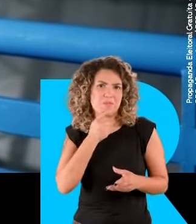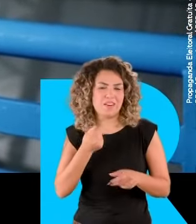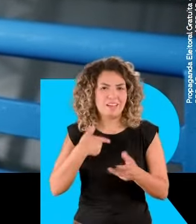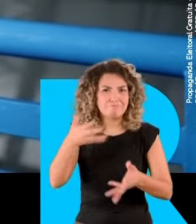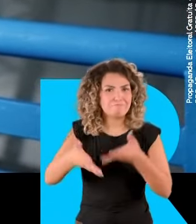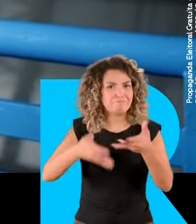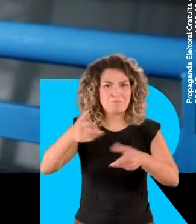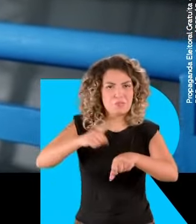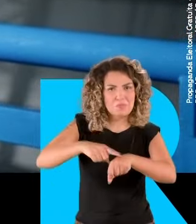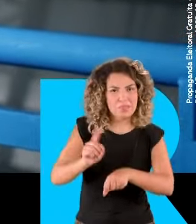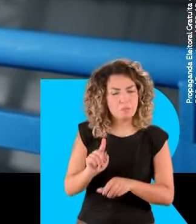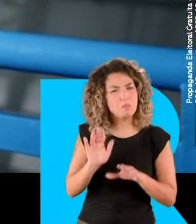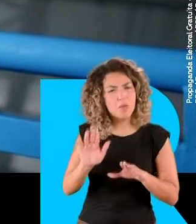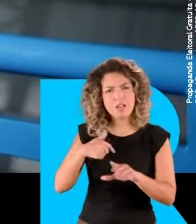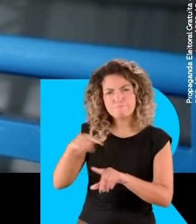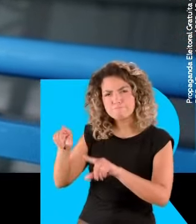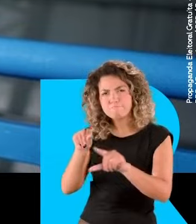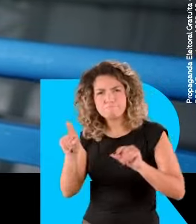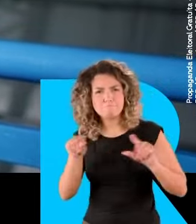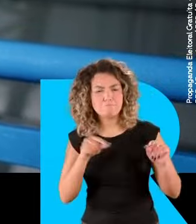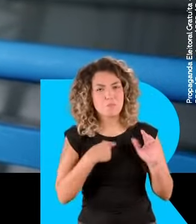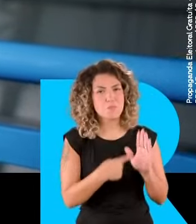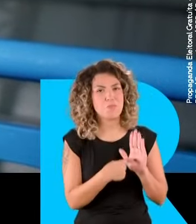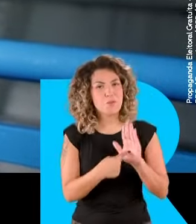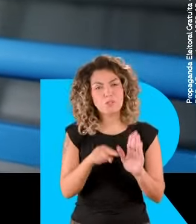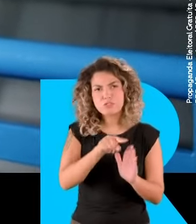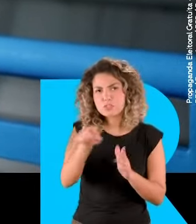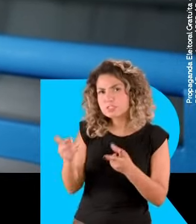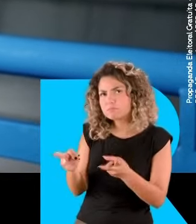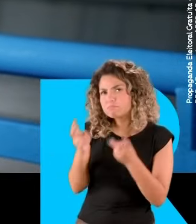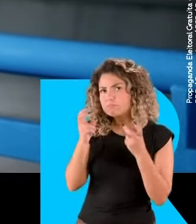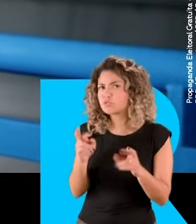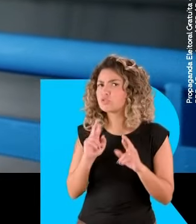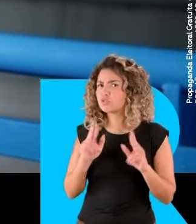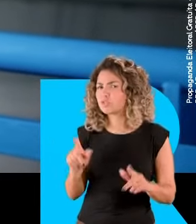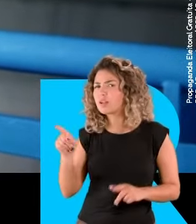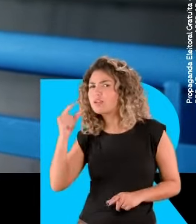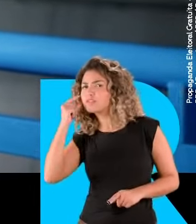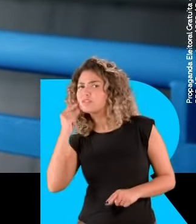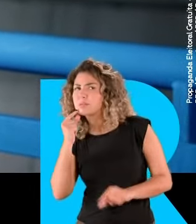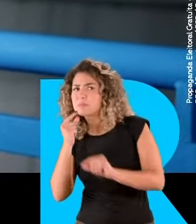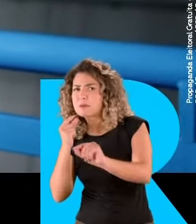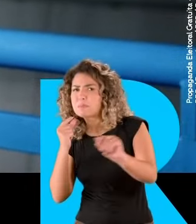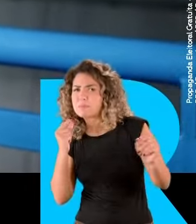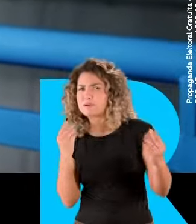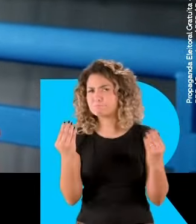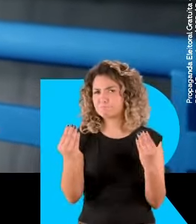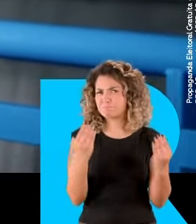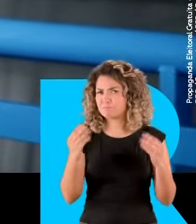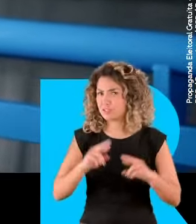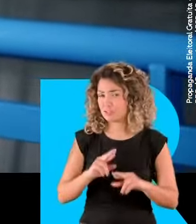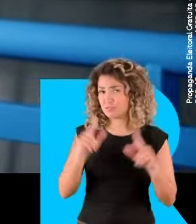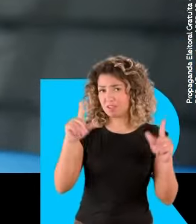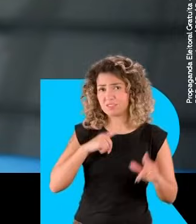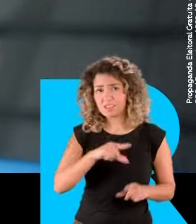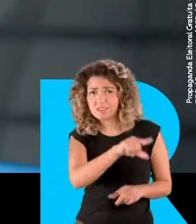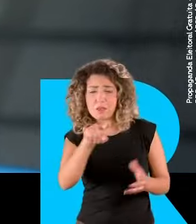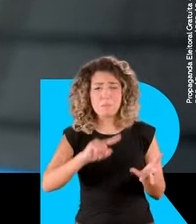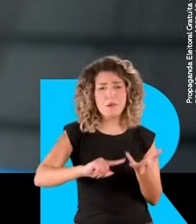dar uma olhada em algumas realizações para mostrar de uma vez por todas a diferença do Ricardo Nunes e dos outros